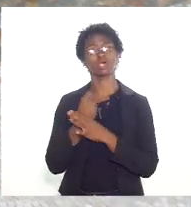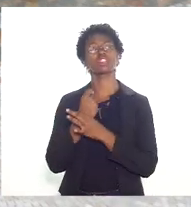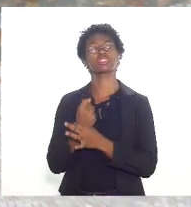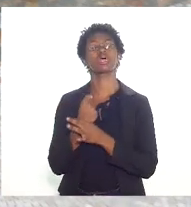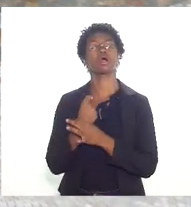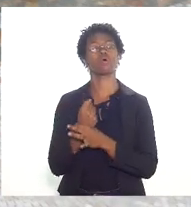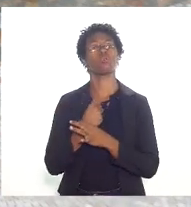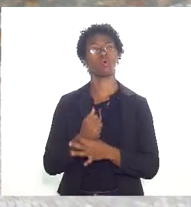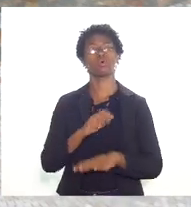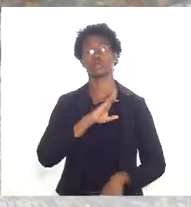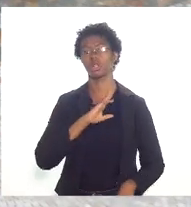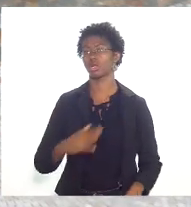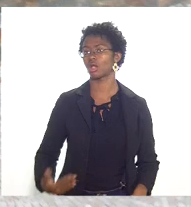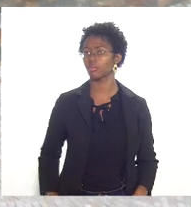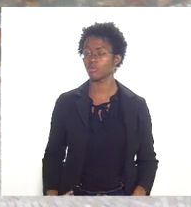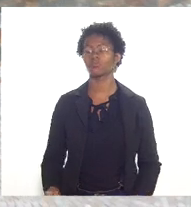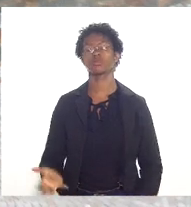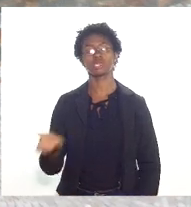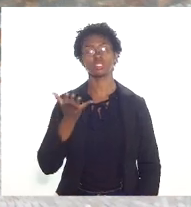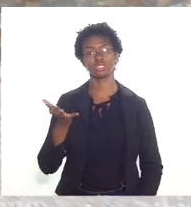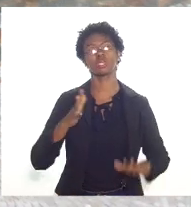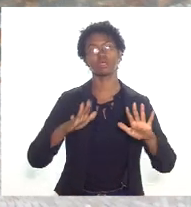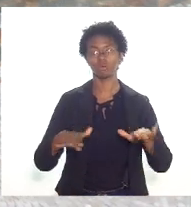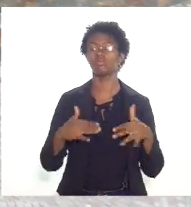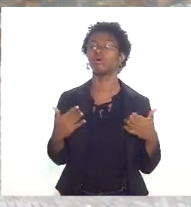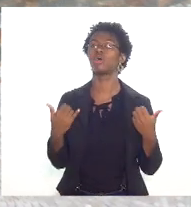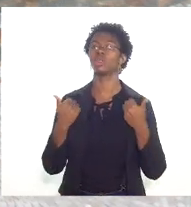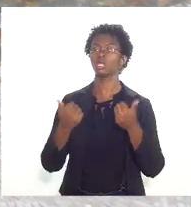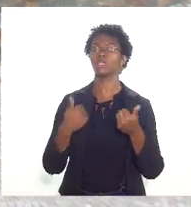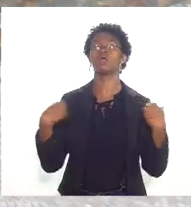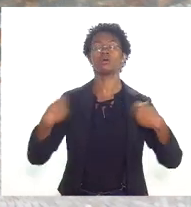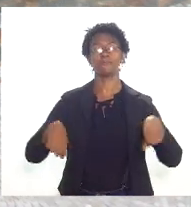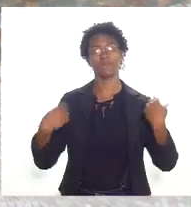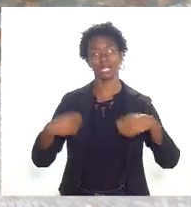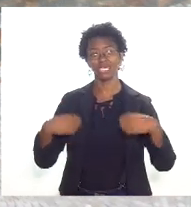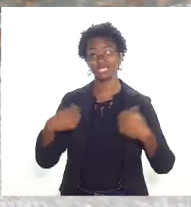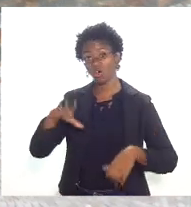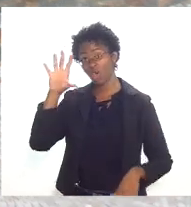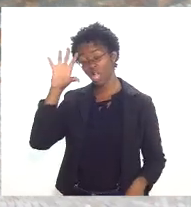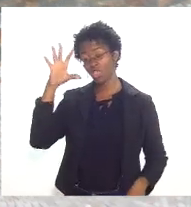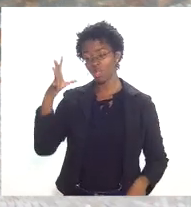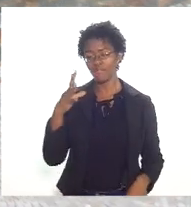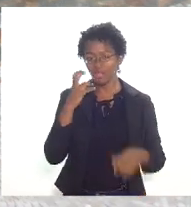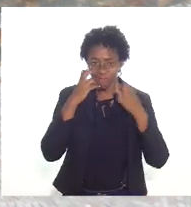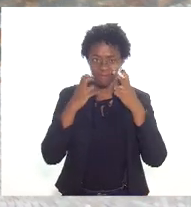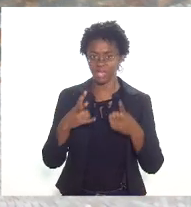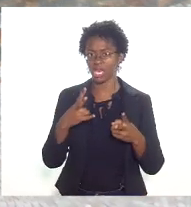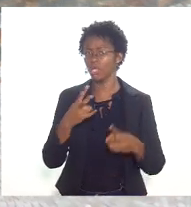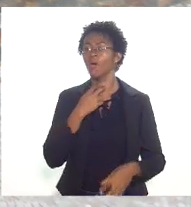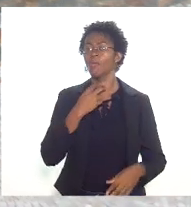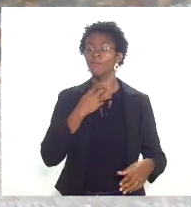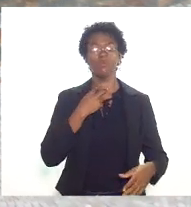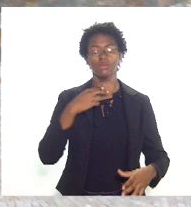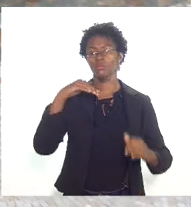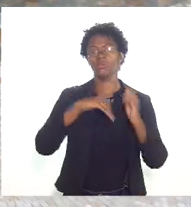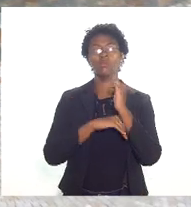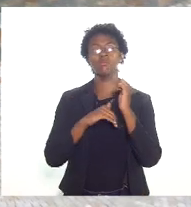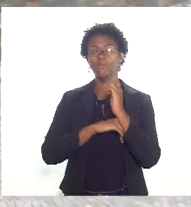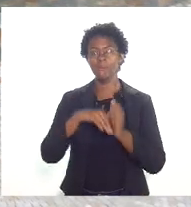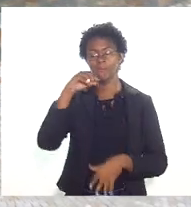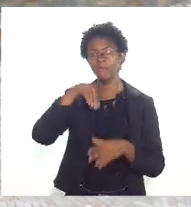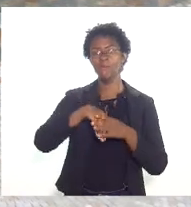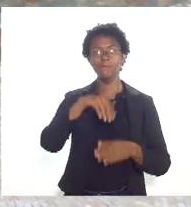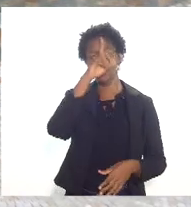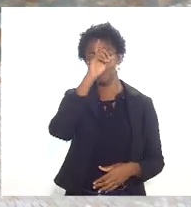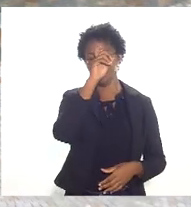Defensores da moralidade que nós vamos e temos quebrar né essa caixa de pandora que é o Hospital da Polícia Militar